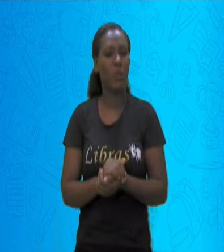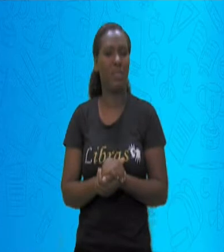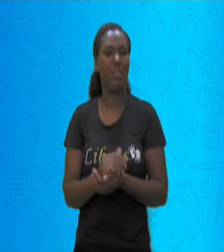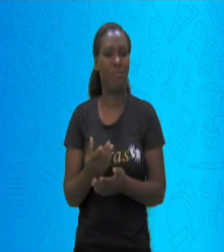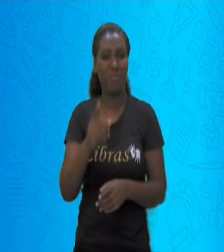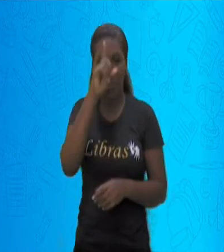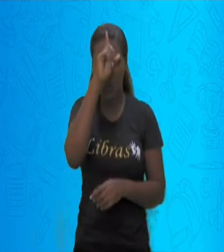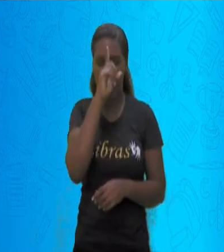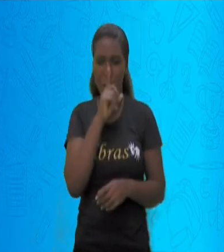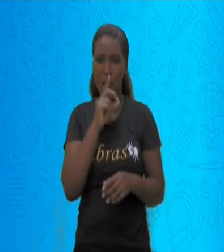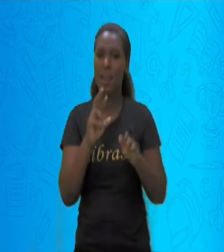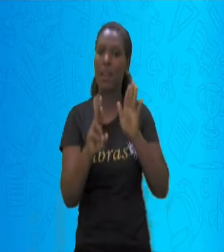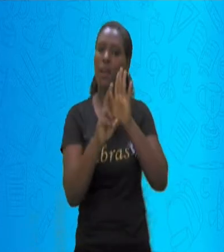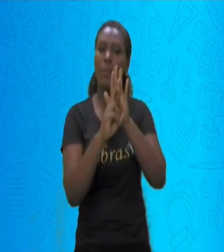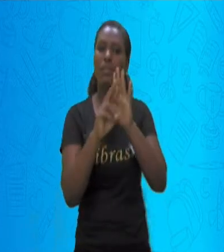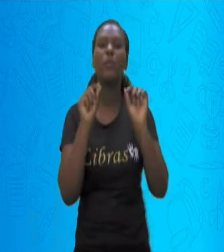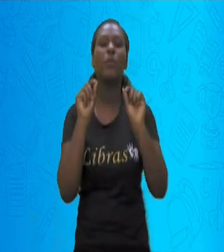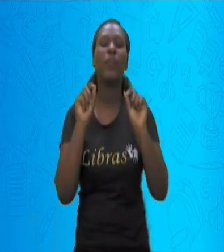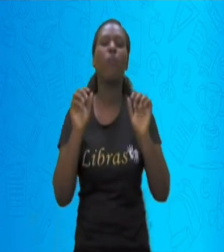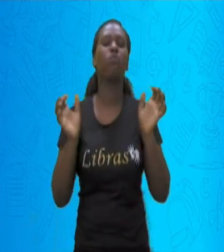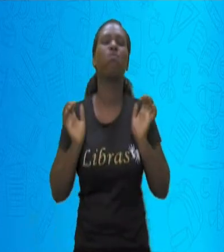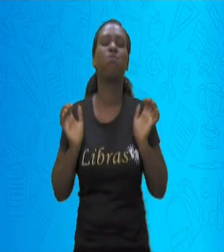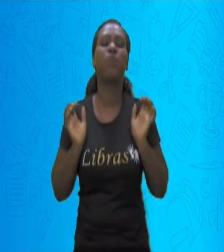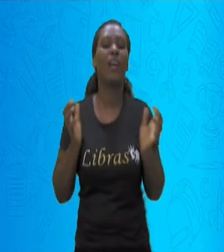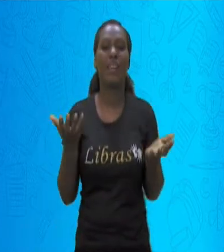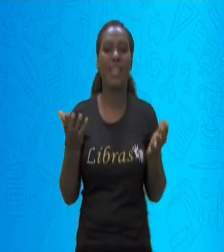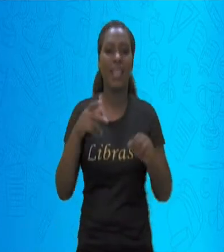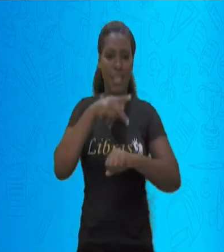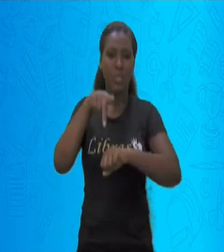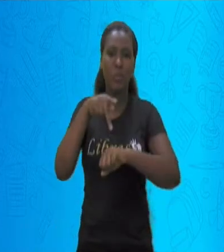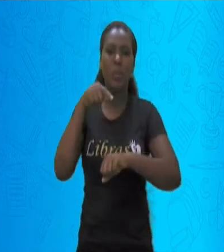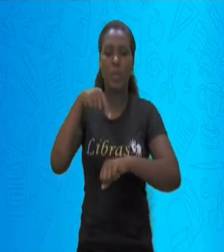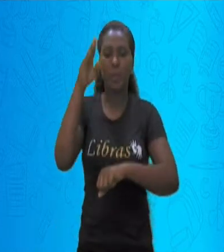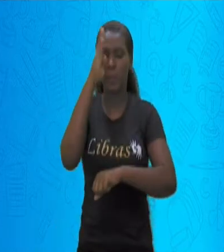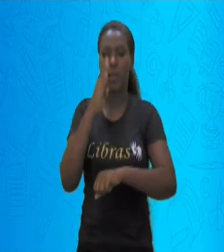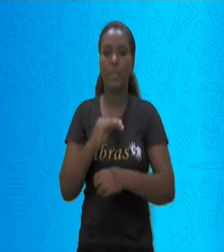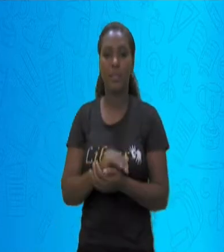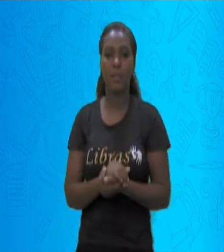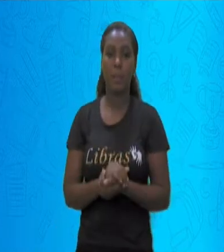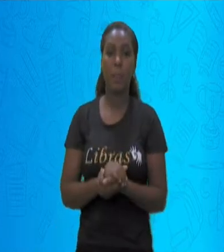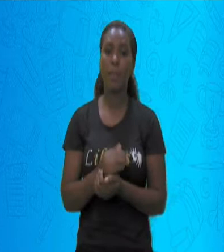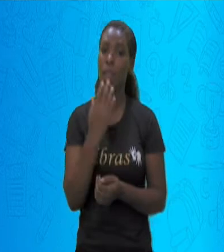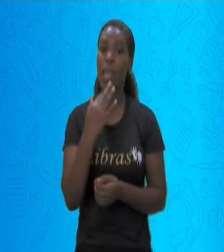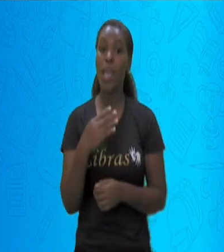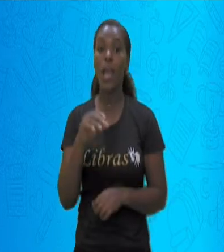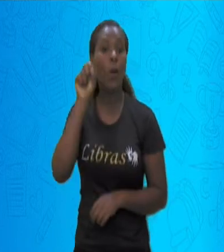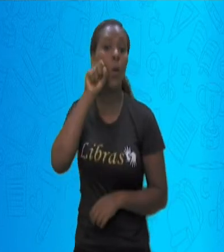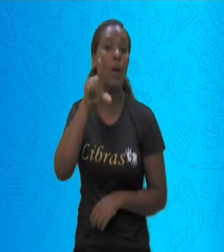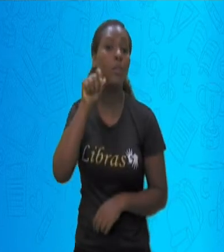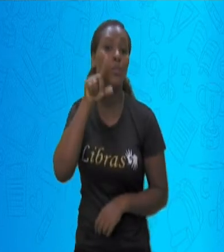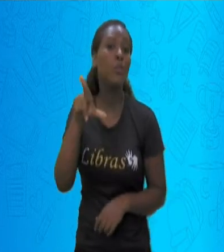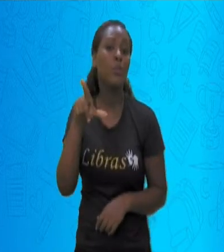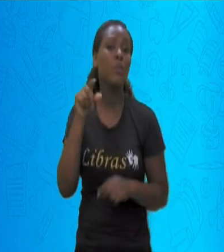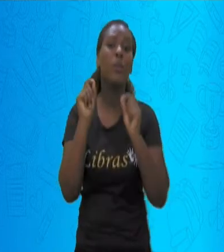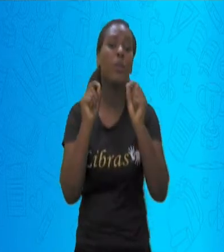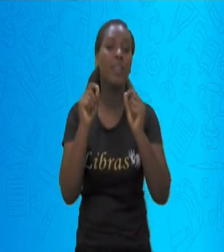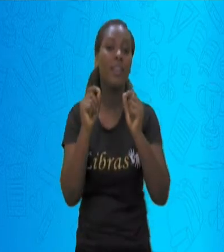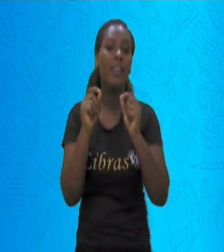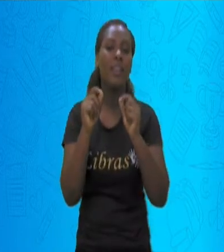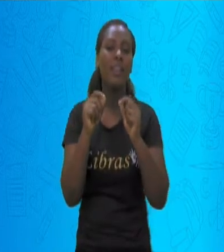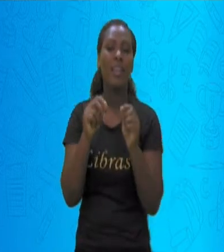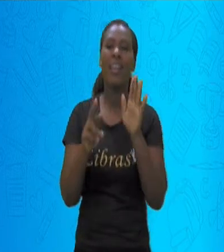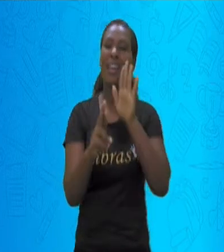essa parte do nosso país. Já o azul representa o céu brasileiro. É um